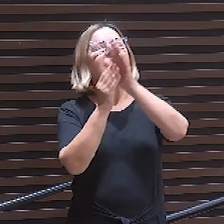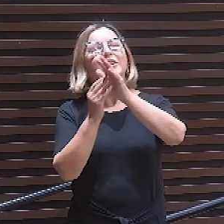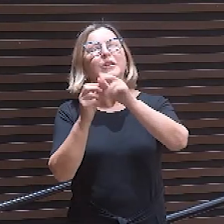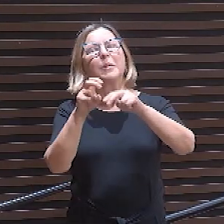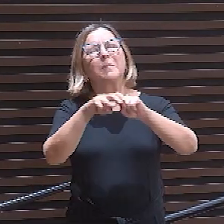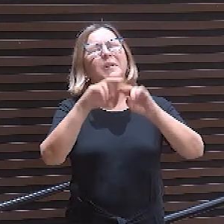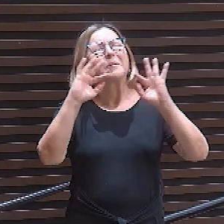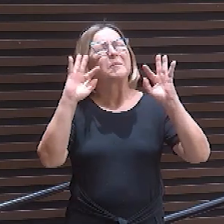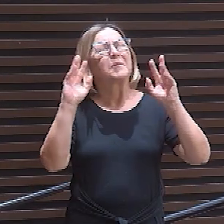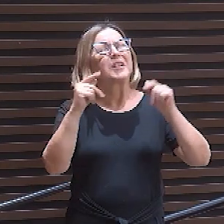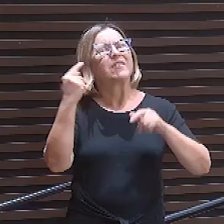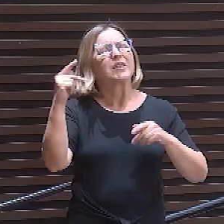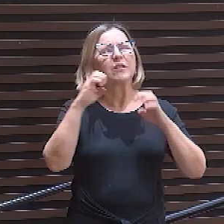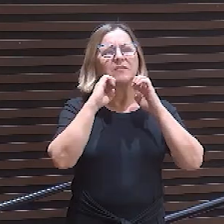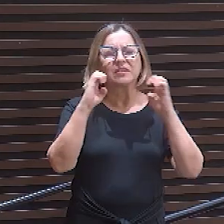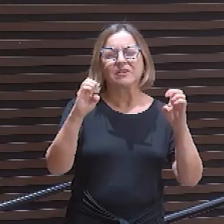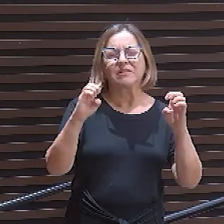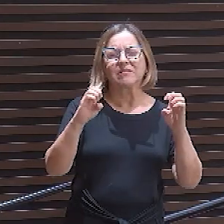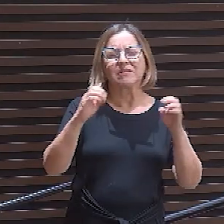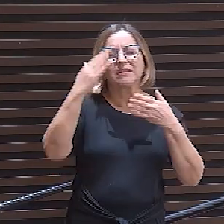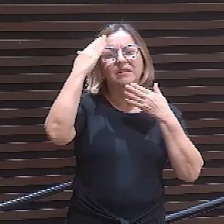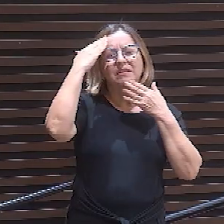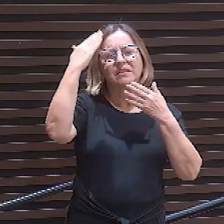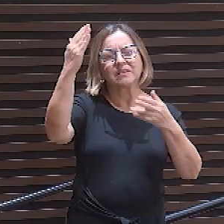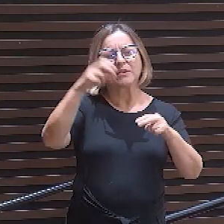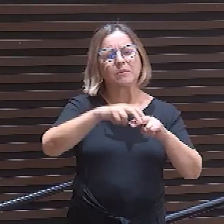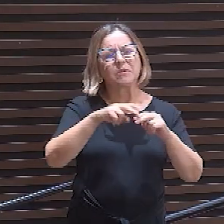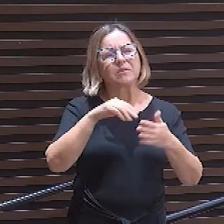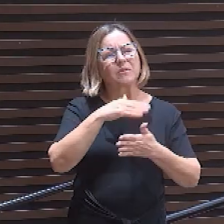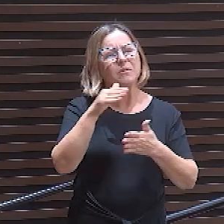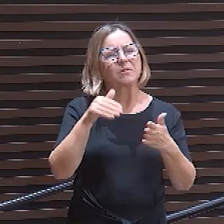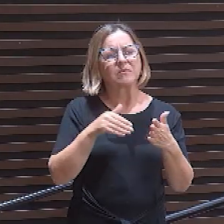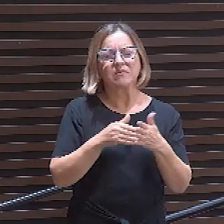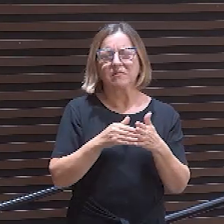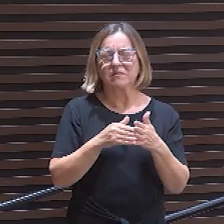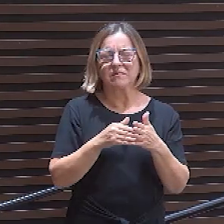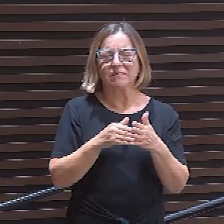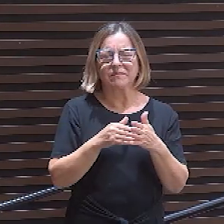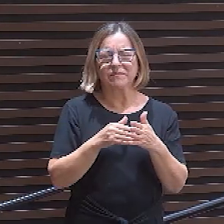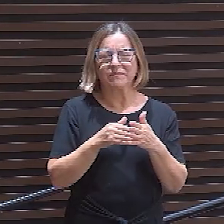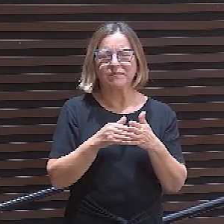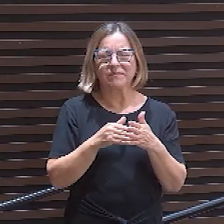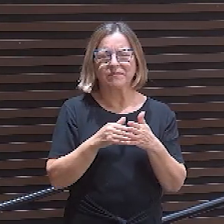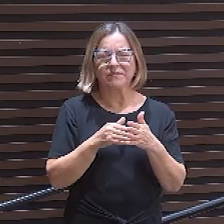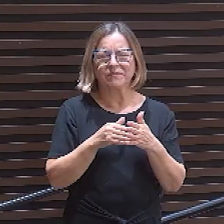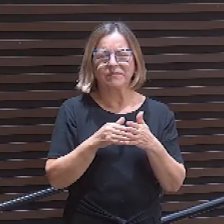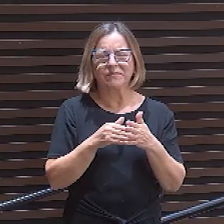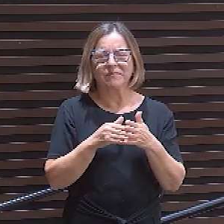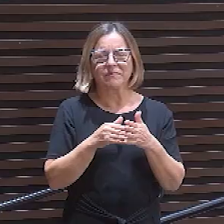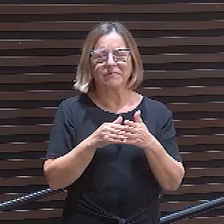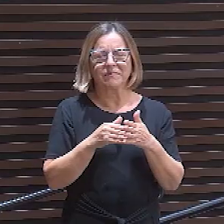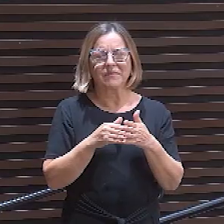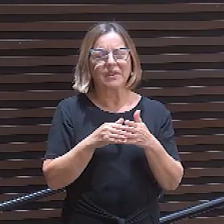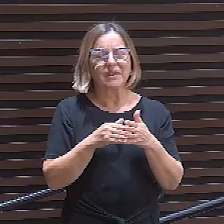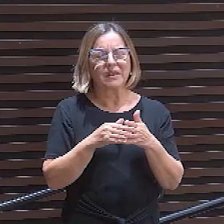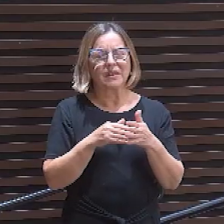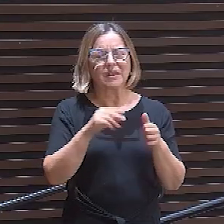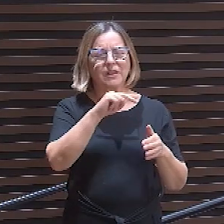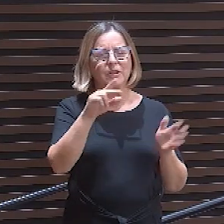evangelho e agradecemos por tudo de Jesus. Amém.